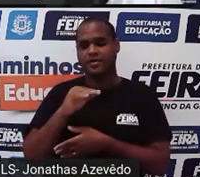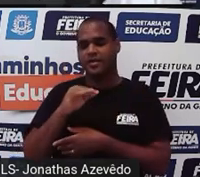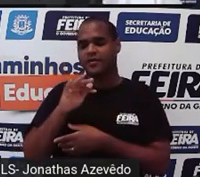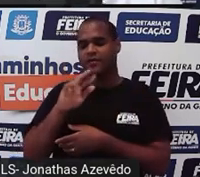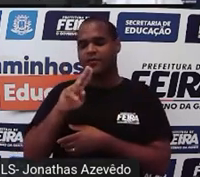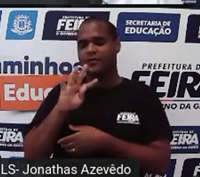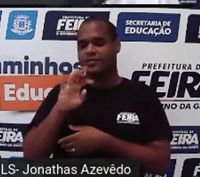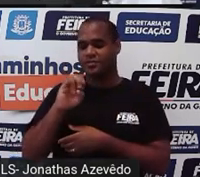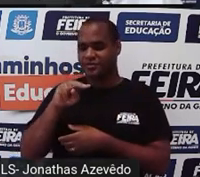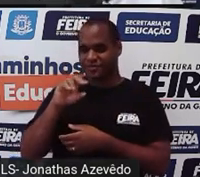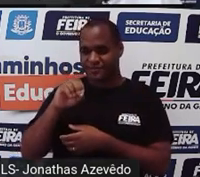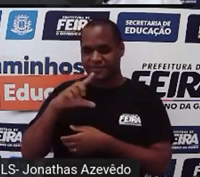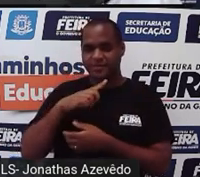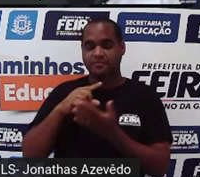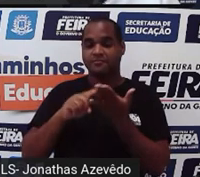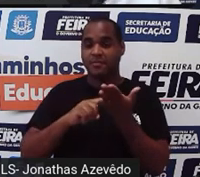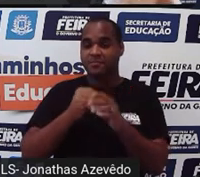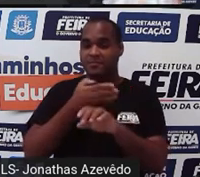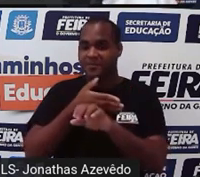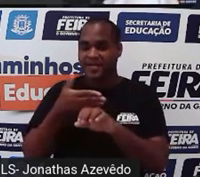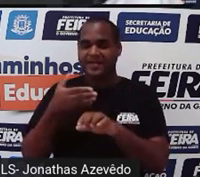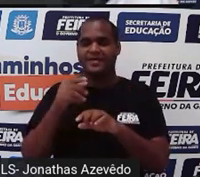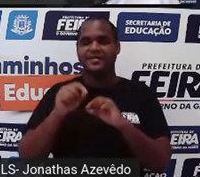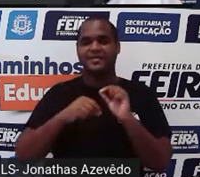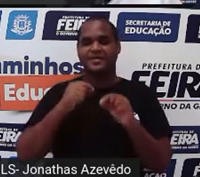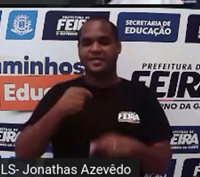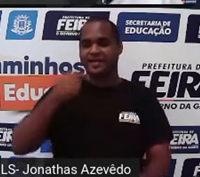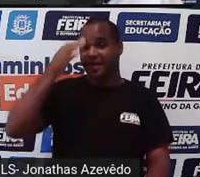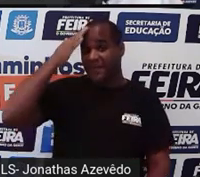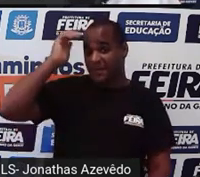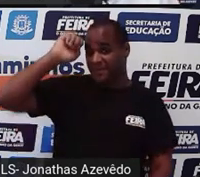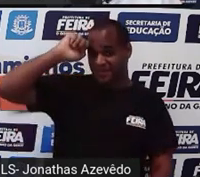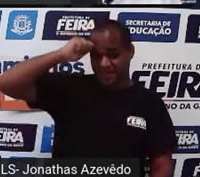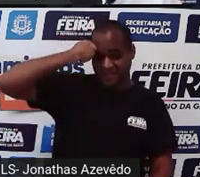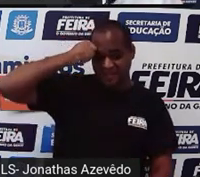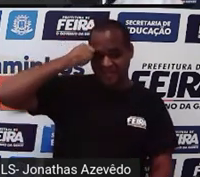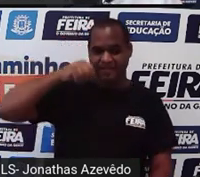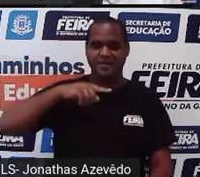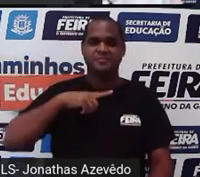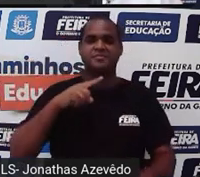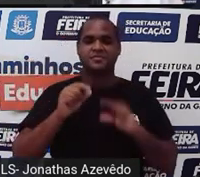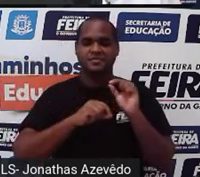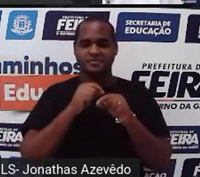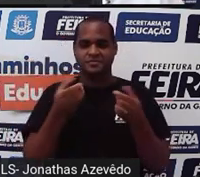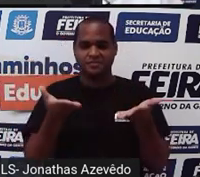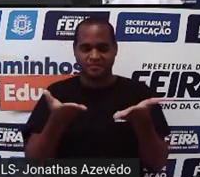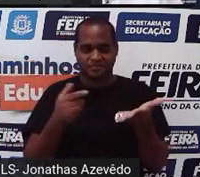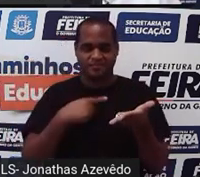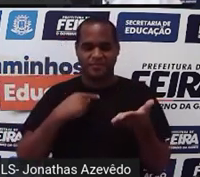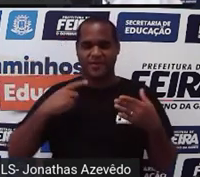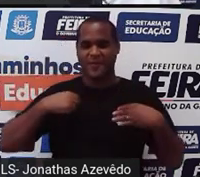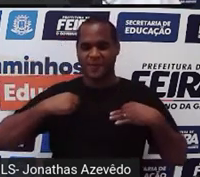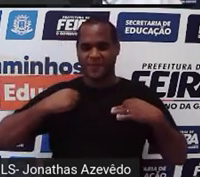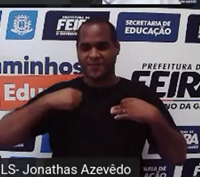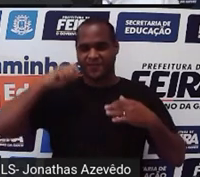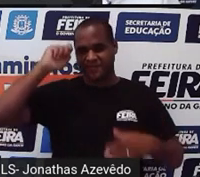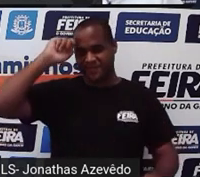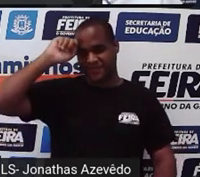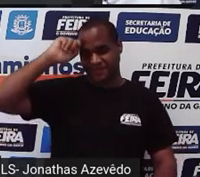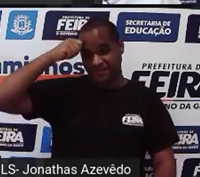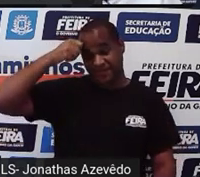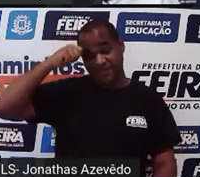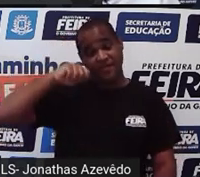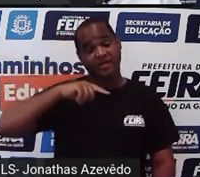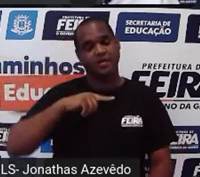Dias Lima tenho pele branca Meu cabelo é preto nesse momento visto uma camisa preta